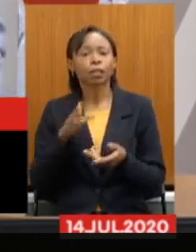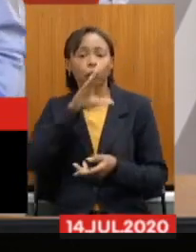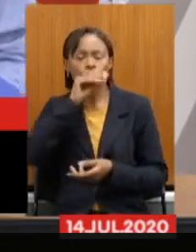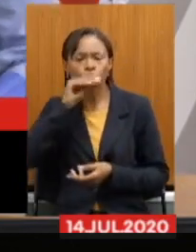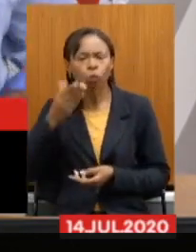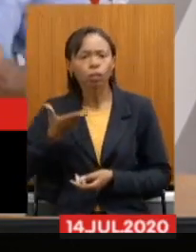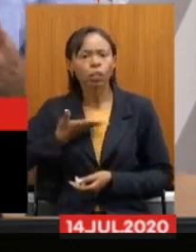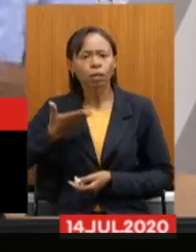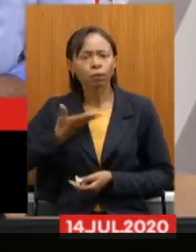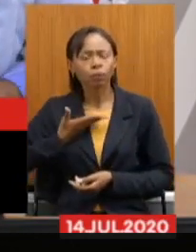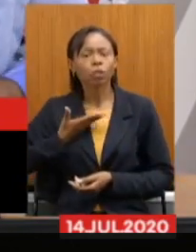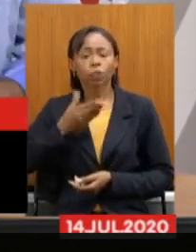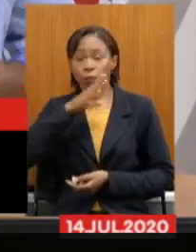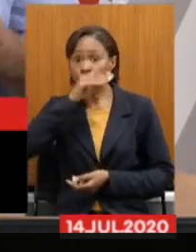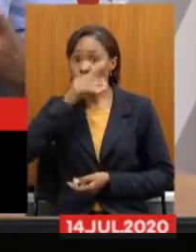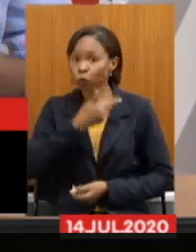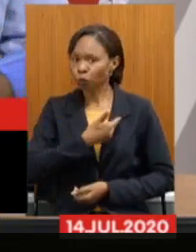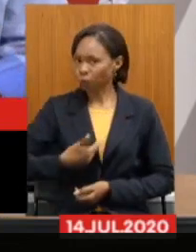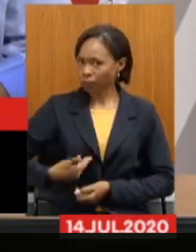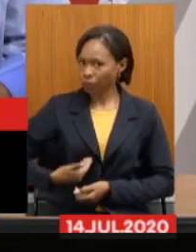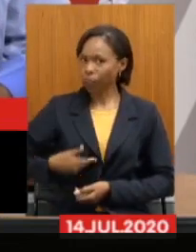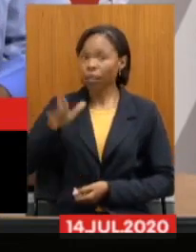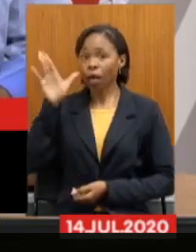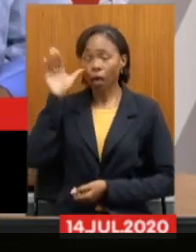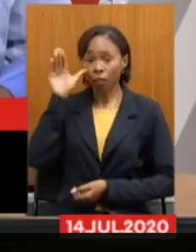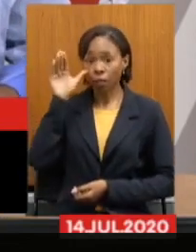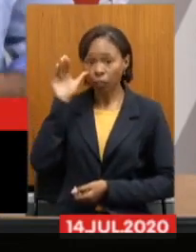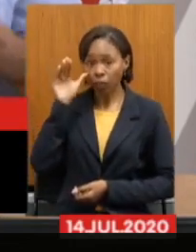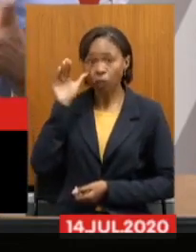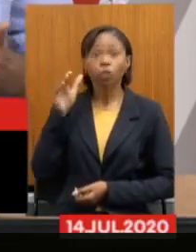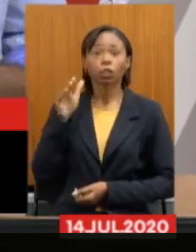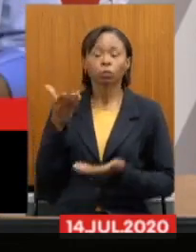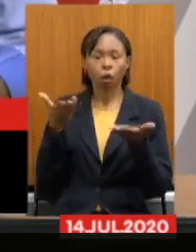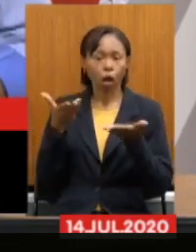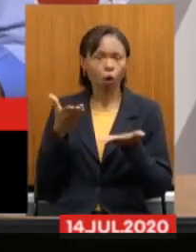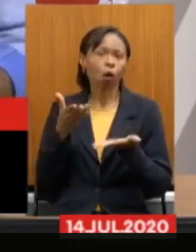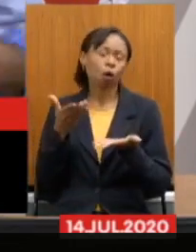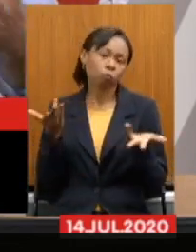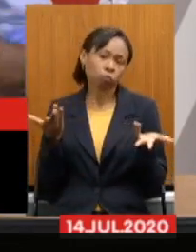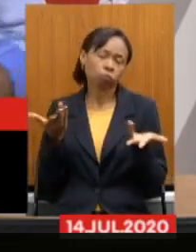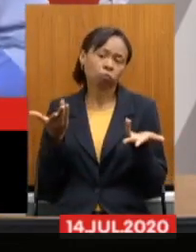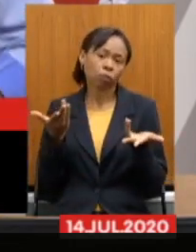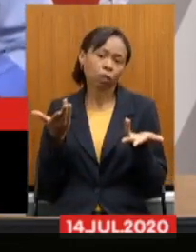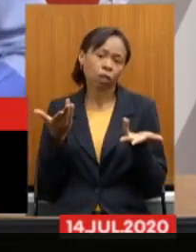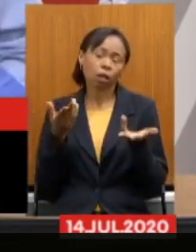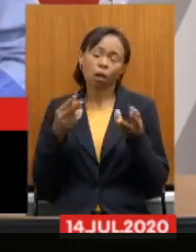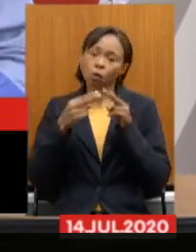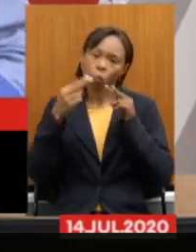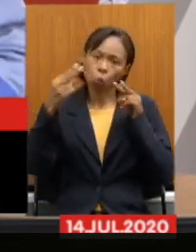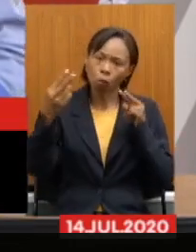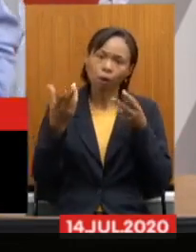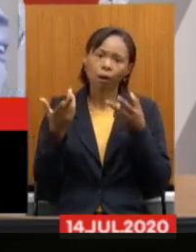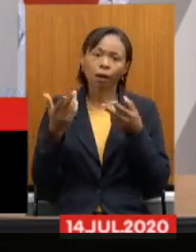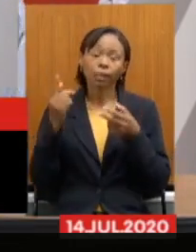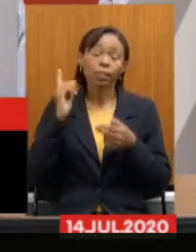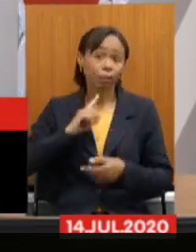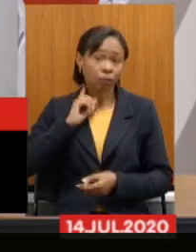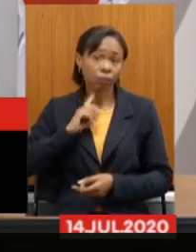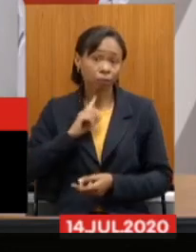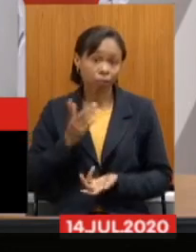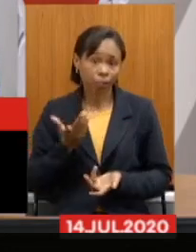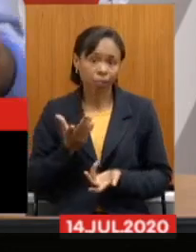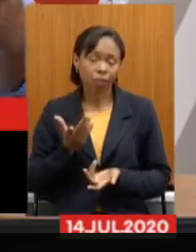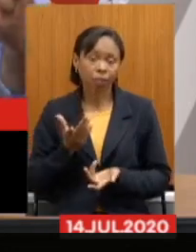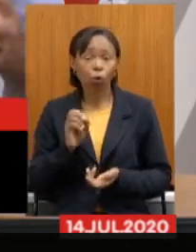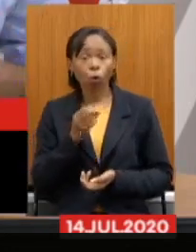servidoras, que devem estar também nos ouvindo e assistindo, né, de alguma maneira, no estado de Minas Gerais,